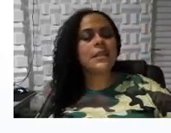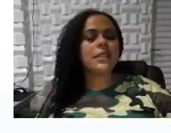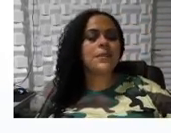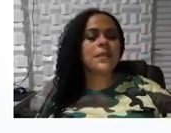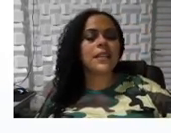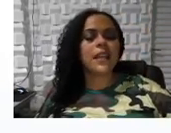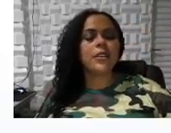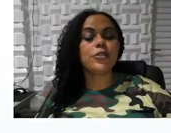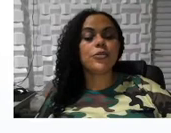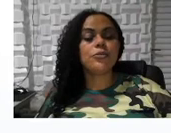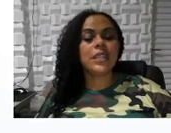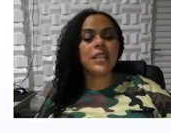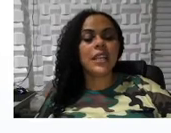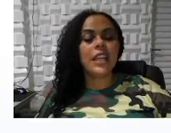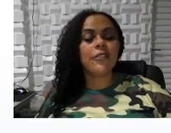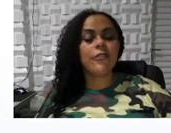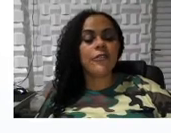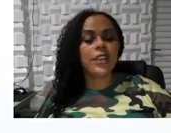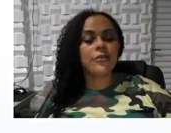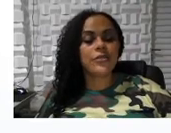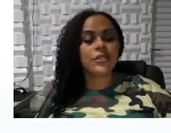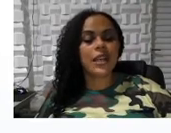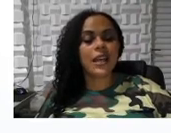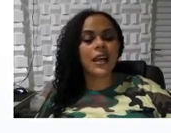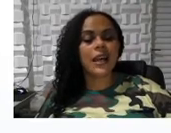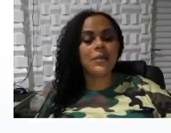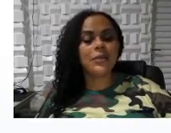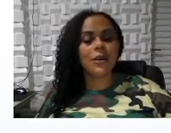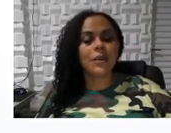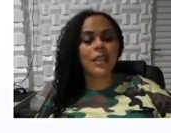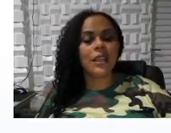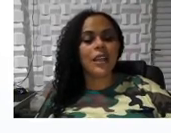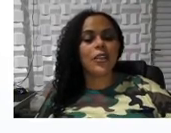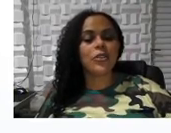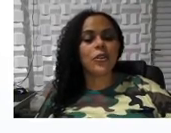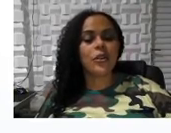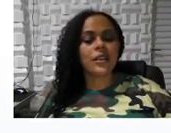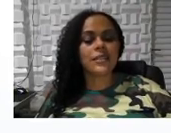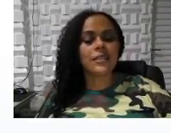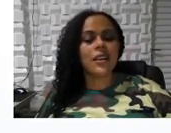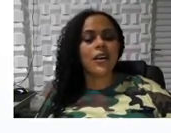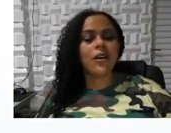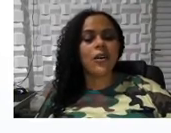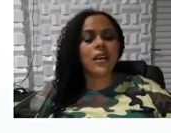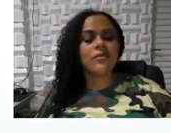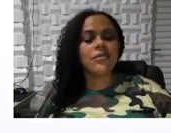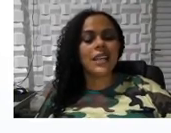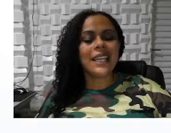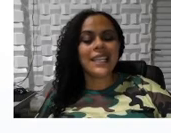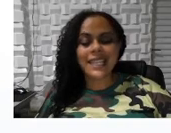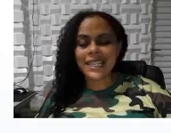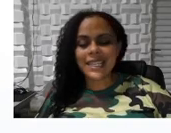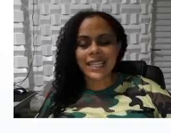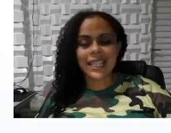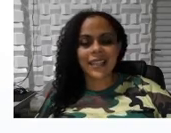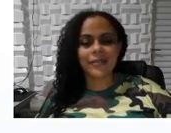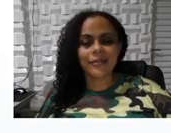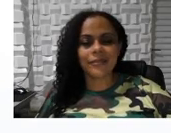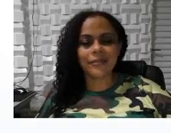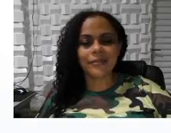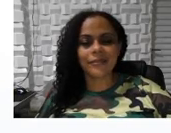bíceps, júri, vírus, abdômen, tórax, órgãos, líder.